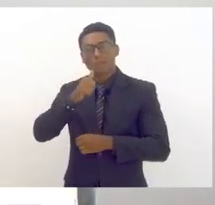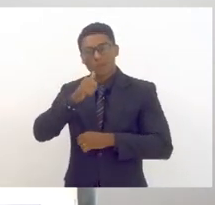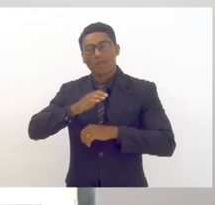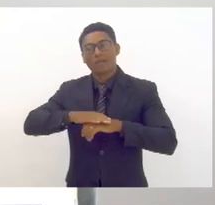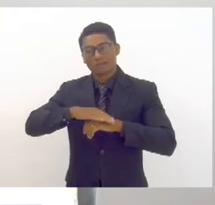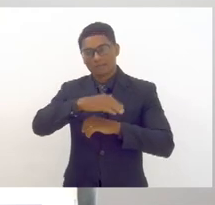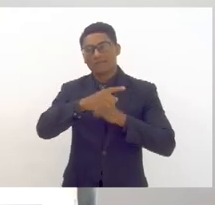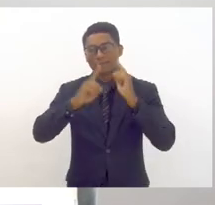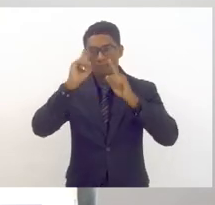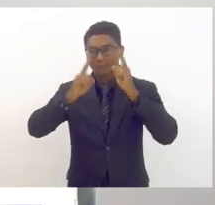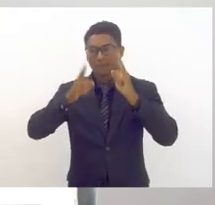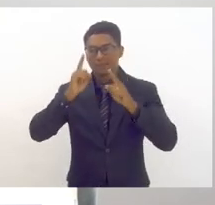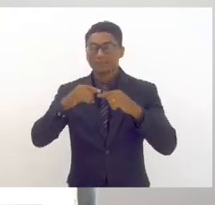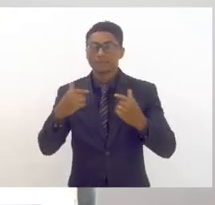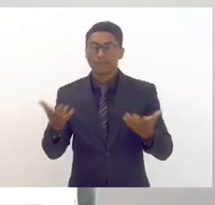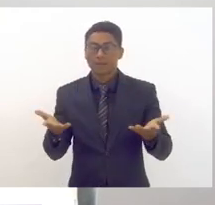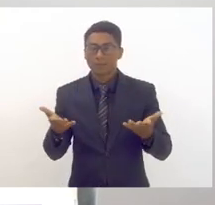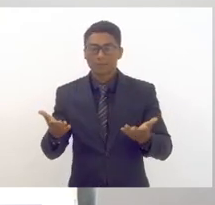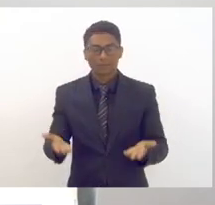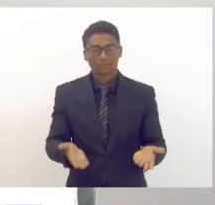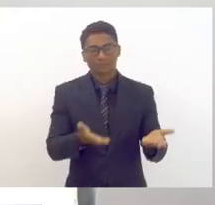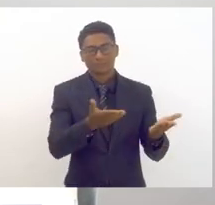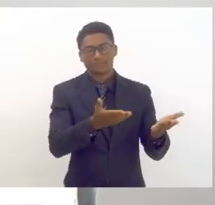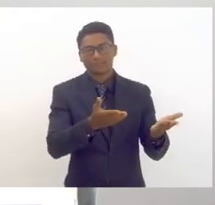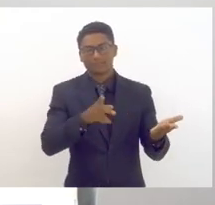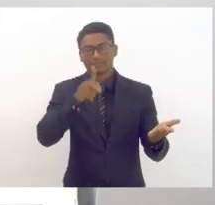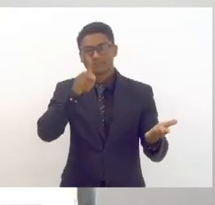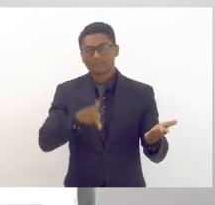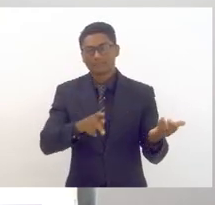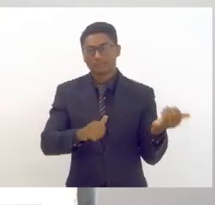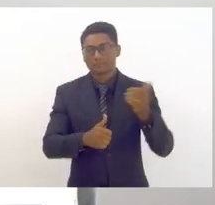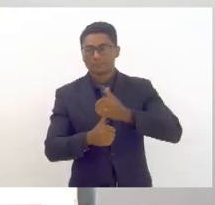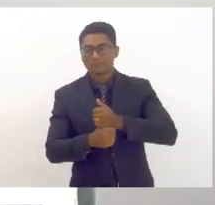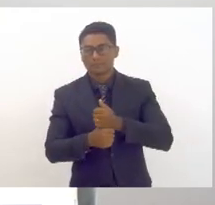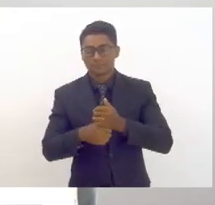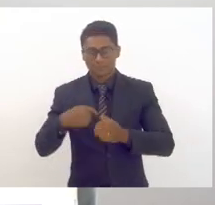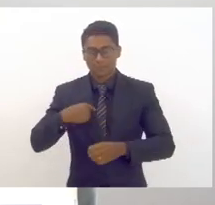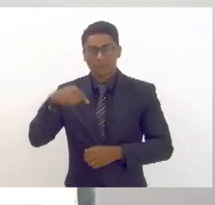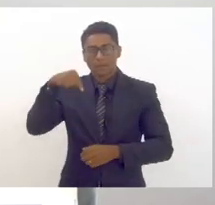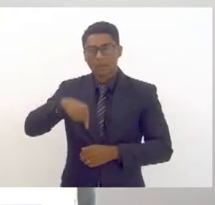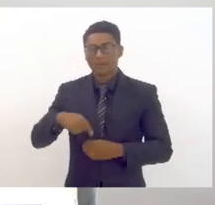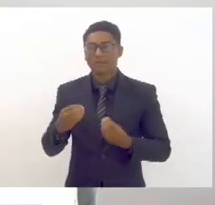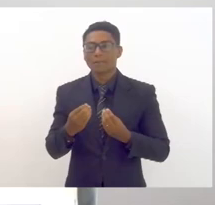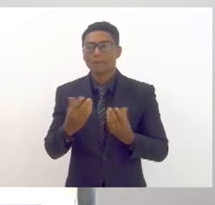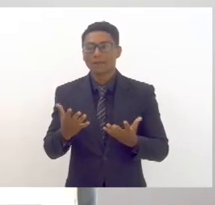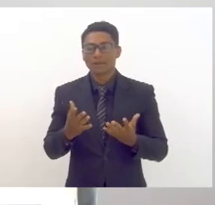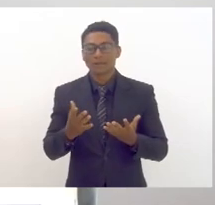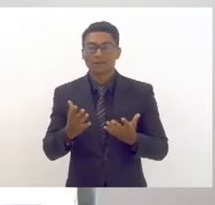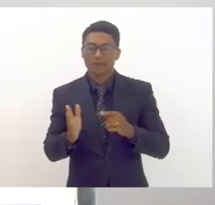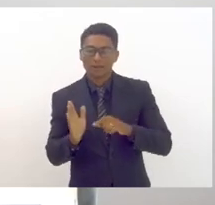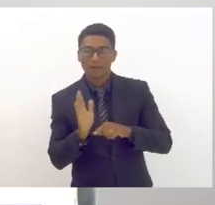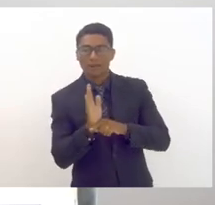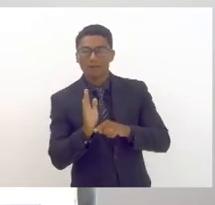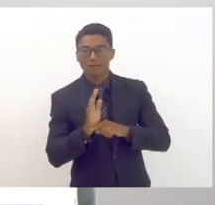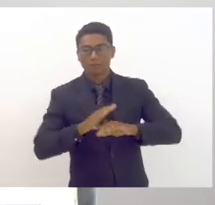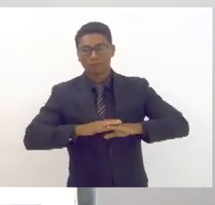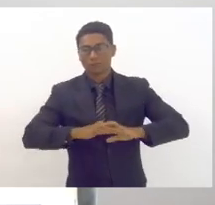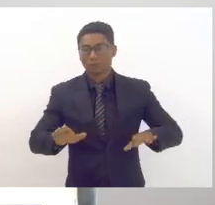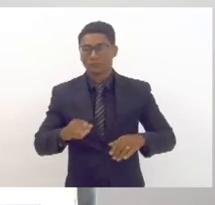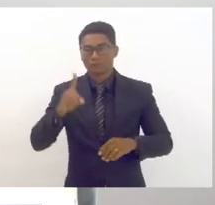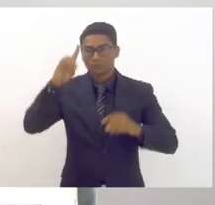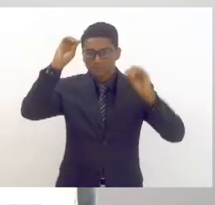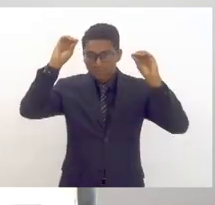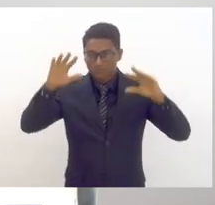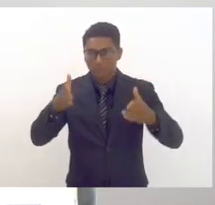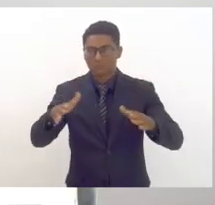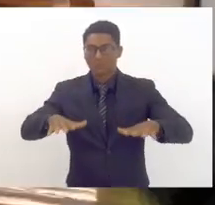a presidência para a deputada Célia Jordão. Eu vou ficar aqui mais para assessorá-la. Que Deus abençoe a todos. Um bom dia